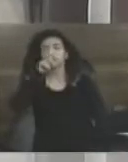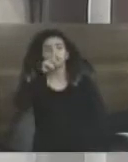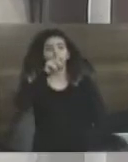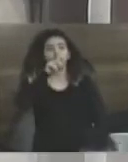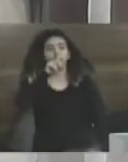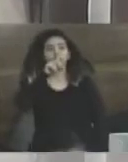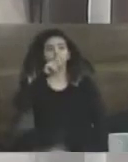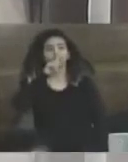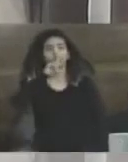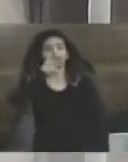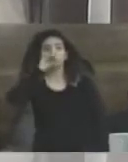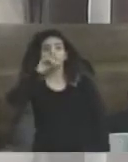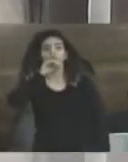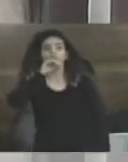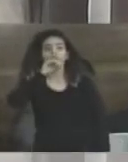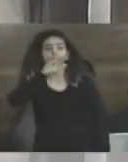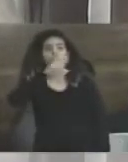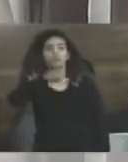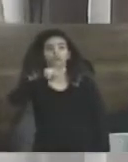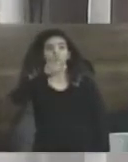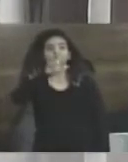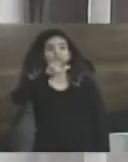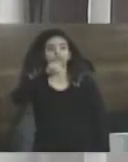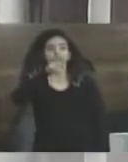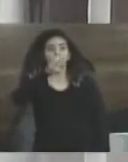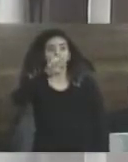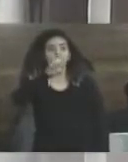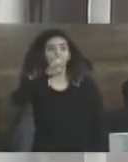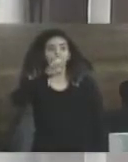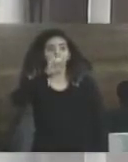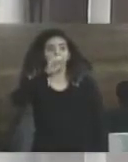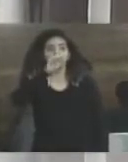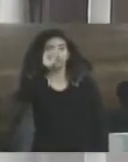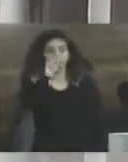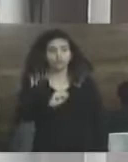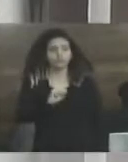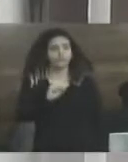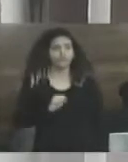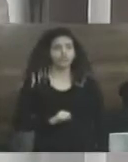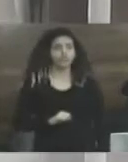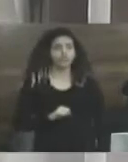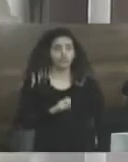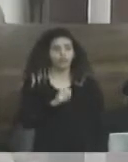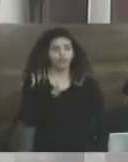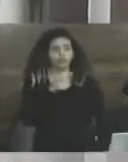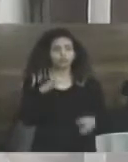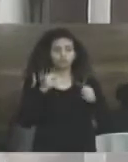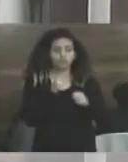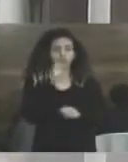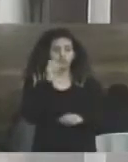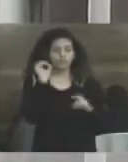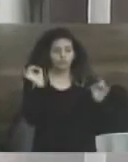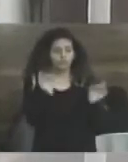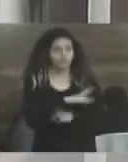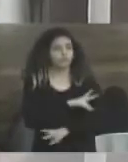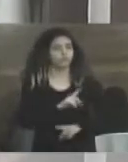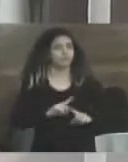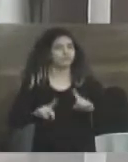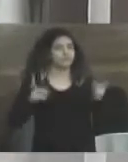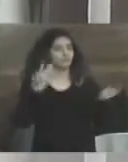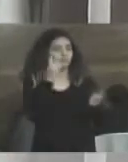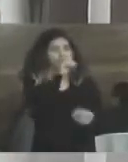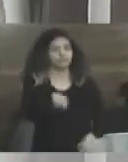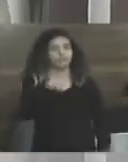Sul? Uma obra com 40% pronta no dique, eles foram, cortaram e venderam como sucata. Se essa onda